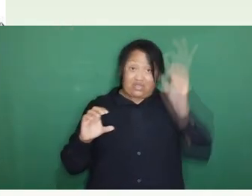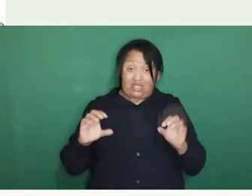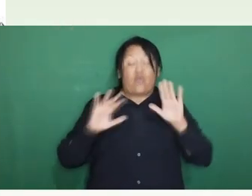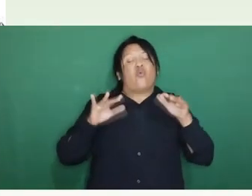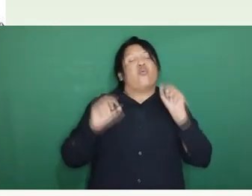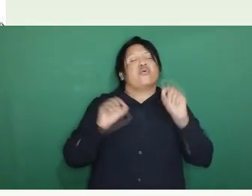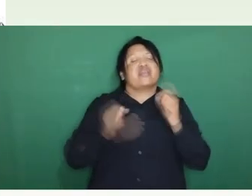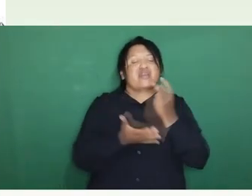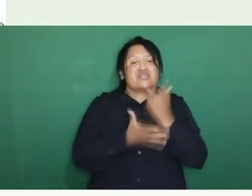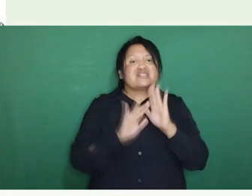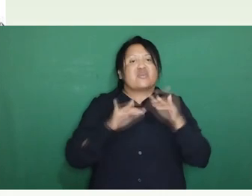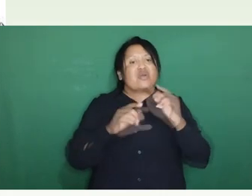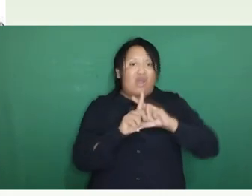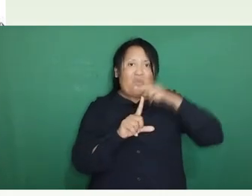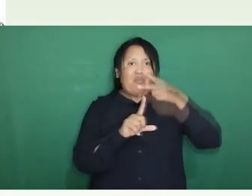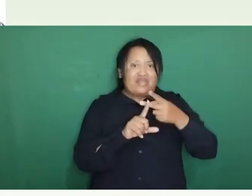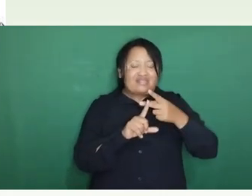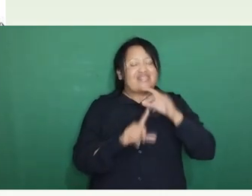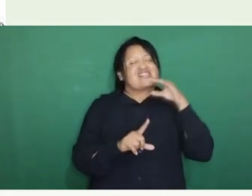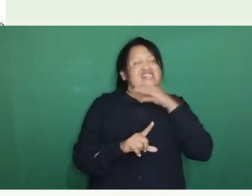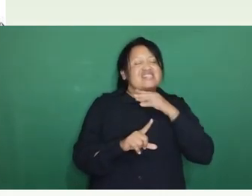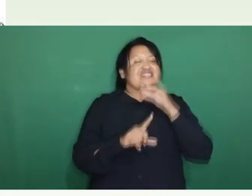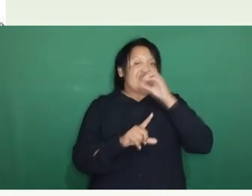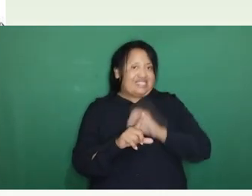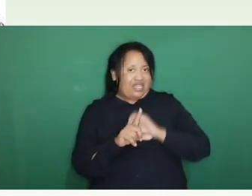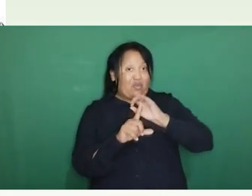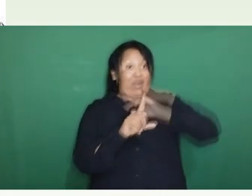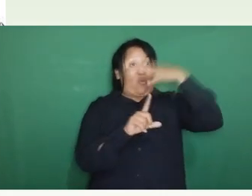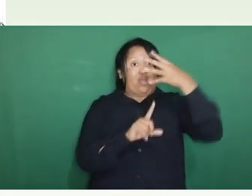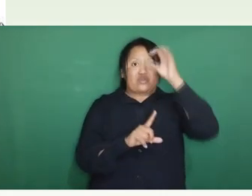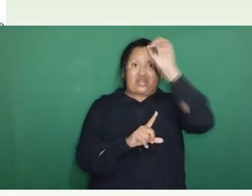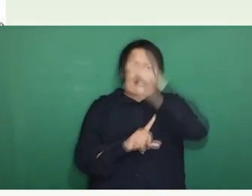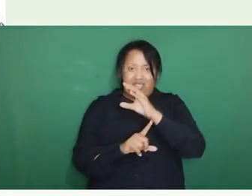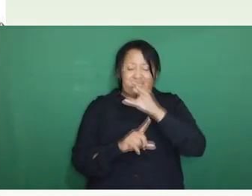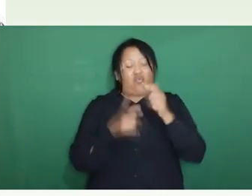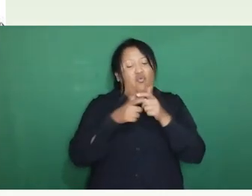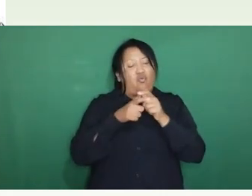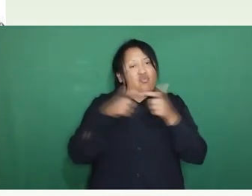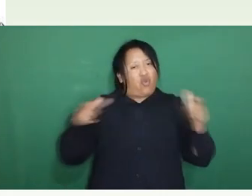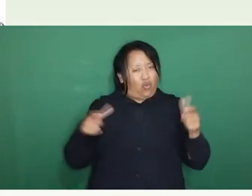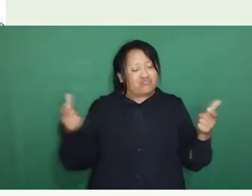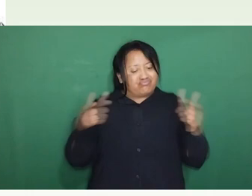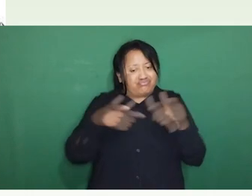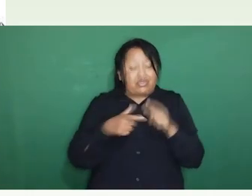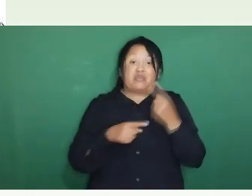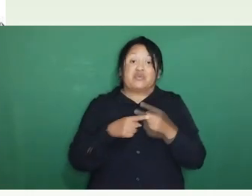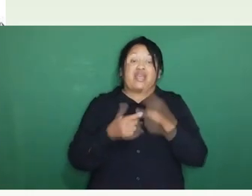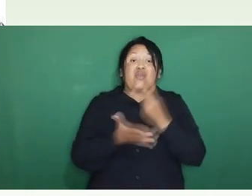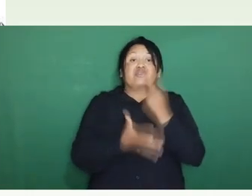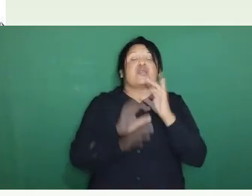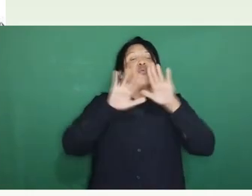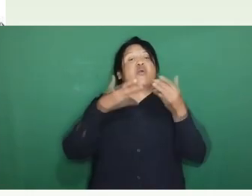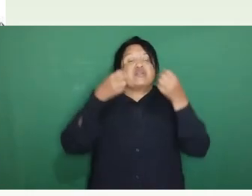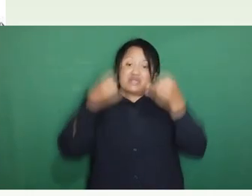acontece quando aumenta a temperatura de zero para quatro graus Celsius o volume diminui Mas por que que isso acontece